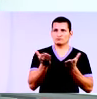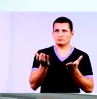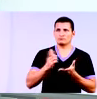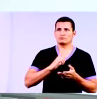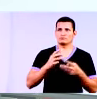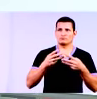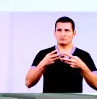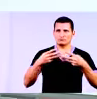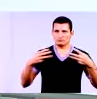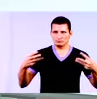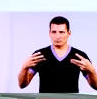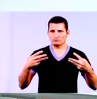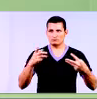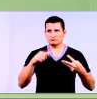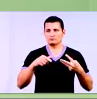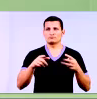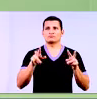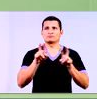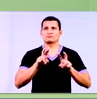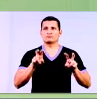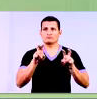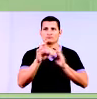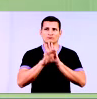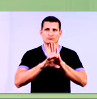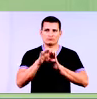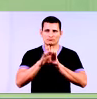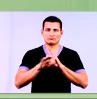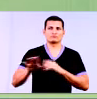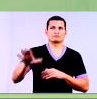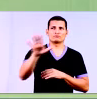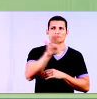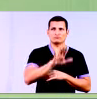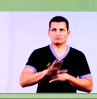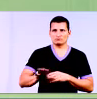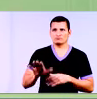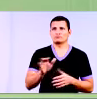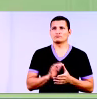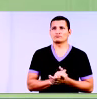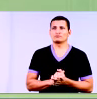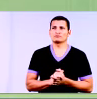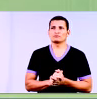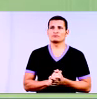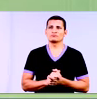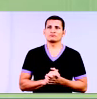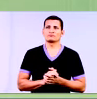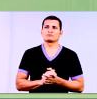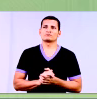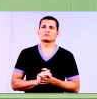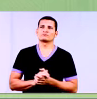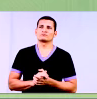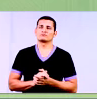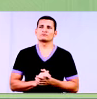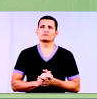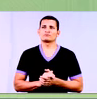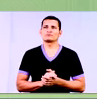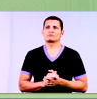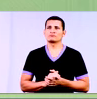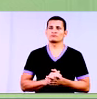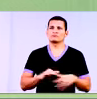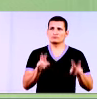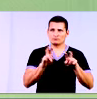gente está chamando de computador, ok? Todos esses conceitos se estendem. Quais são os benefícios do computador? O maior benefício que eu tenho é